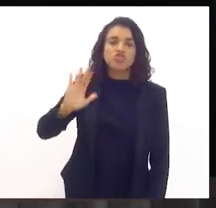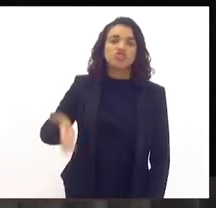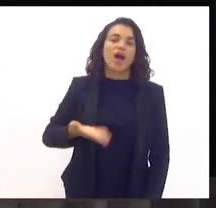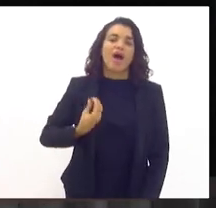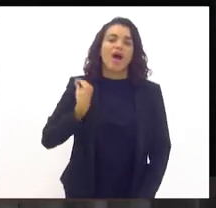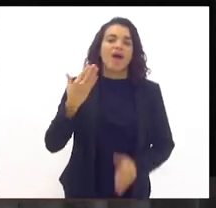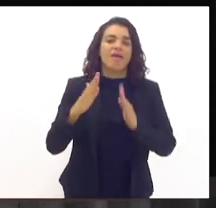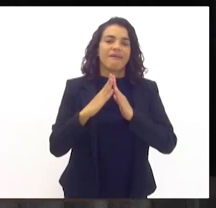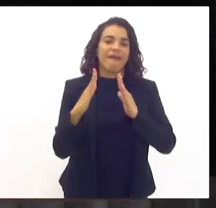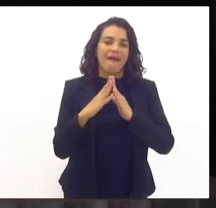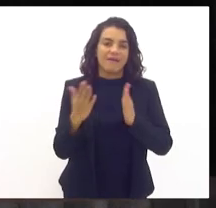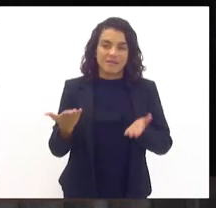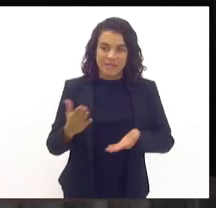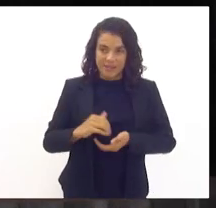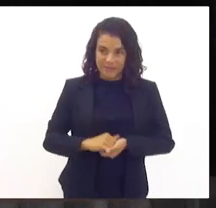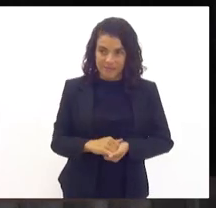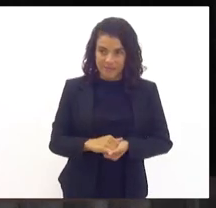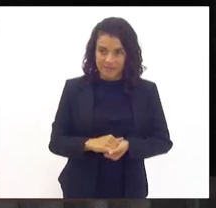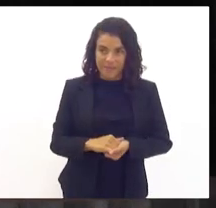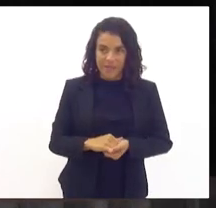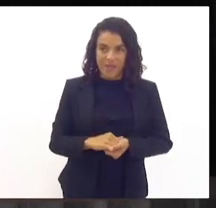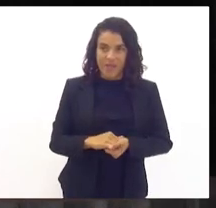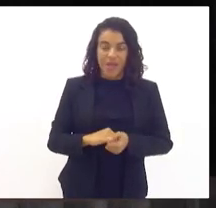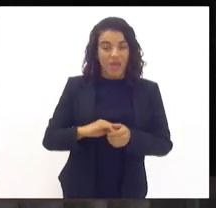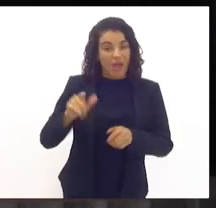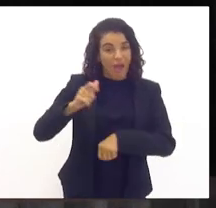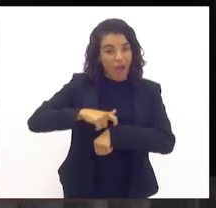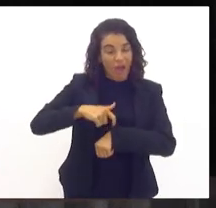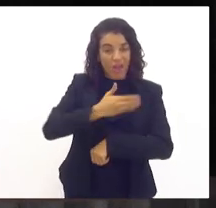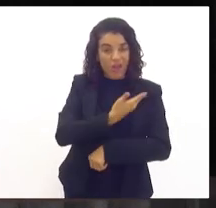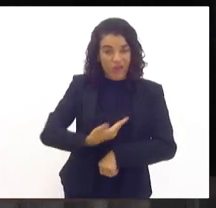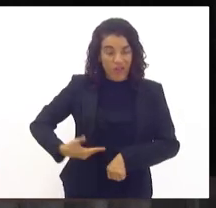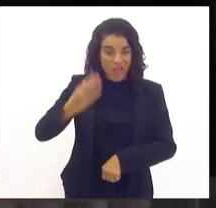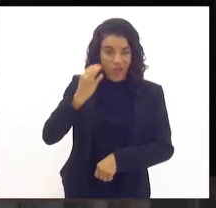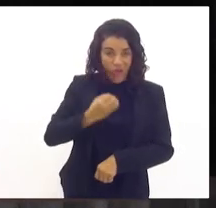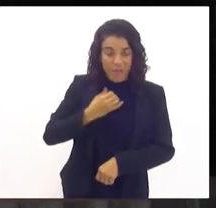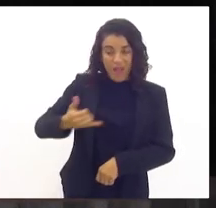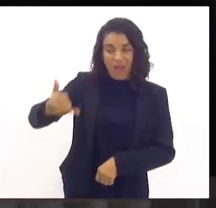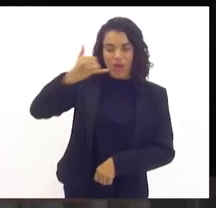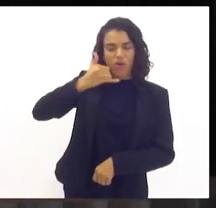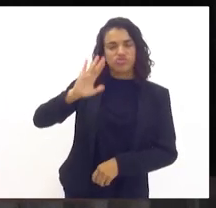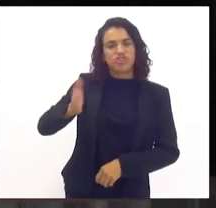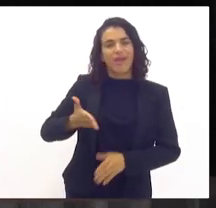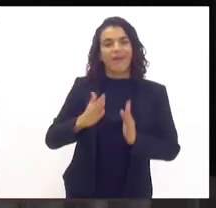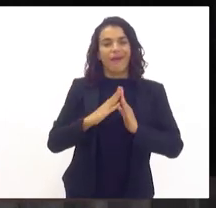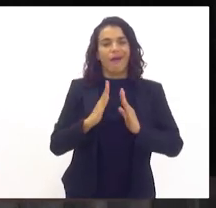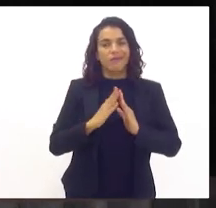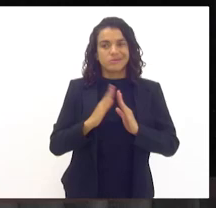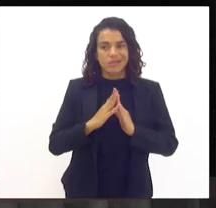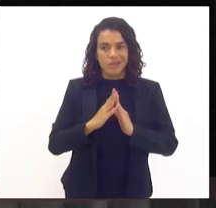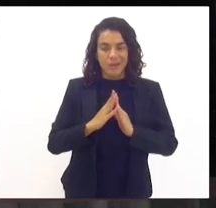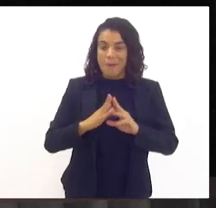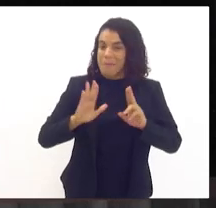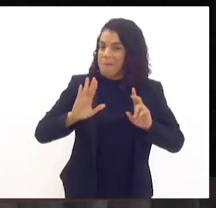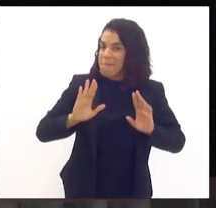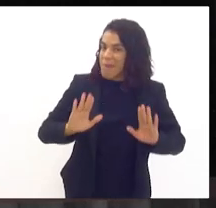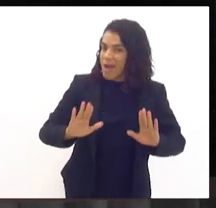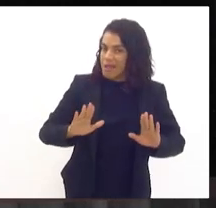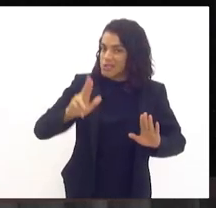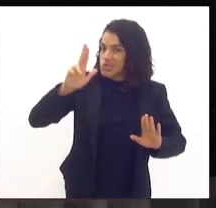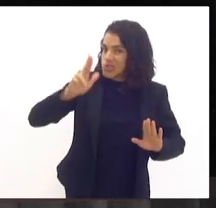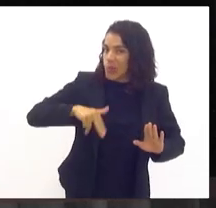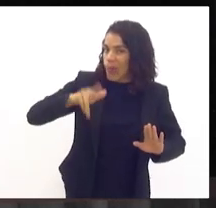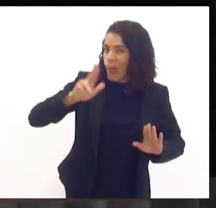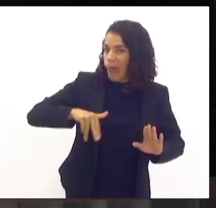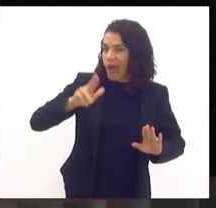casa. Eu já estava em casa quando me ligou. Mas eu podia ter morrido. Agora, jamais eu deixaria